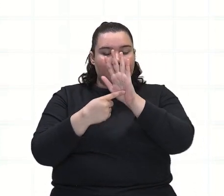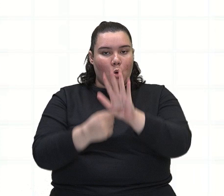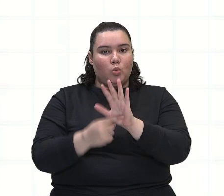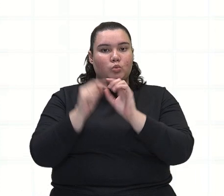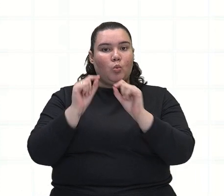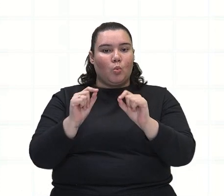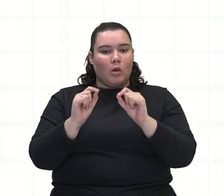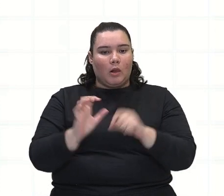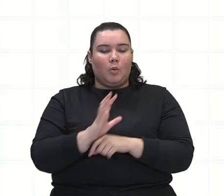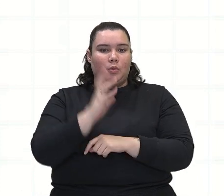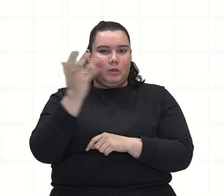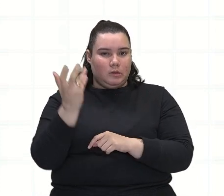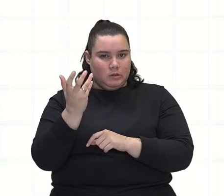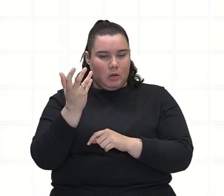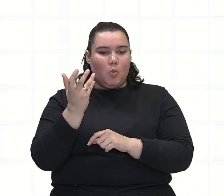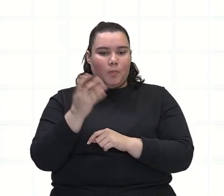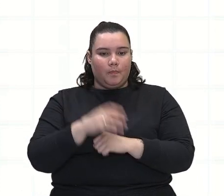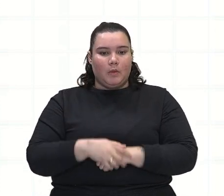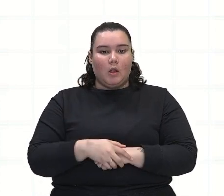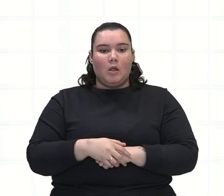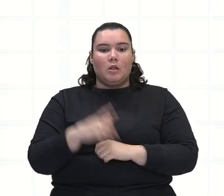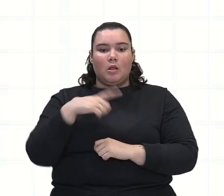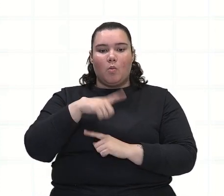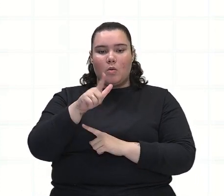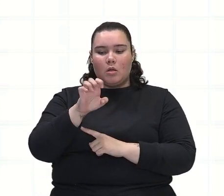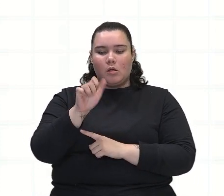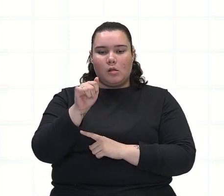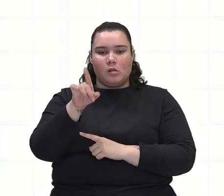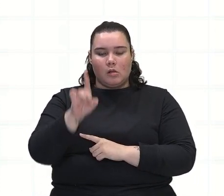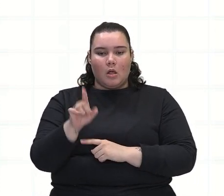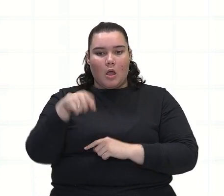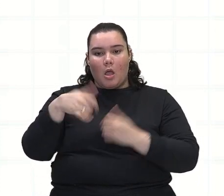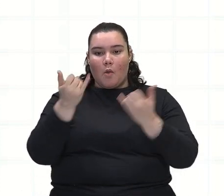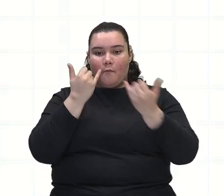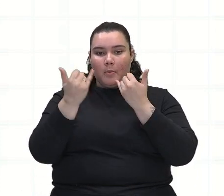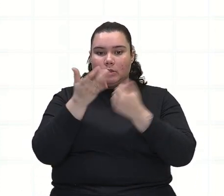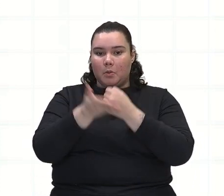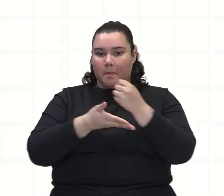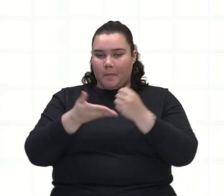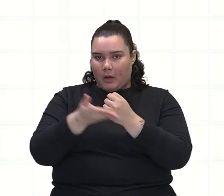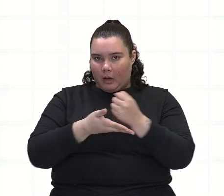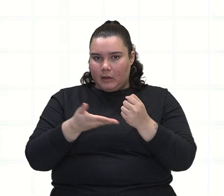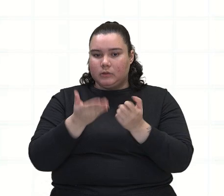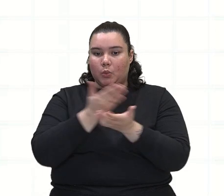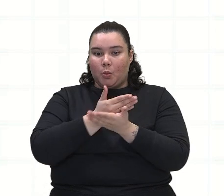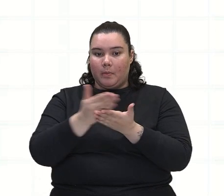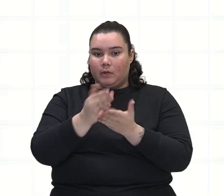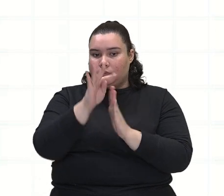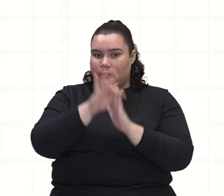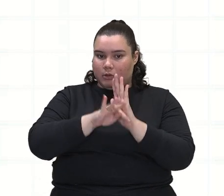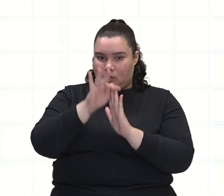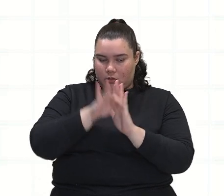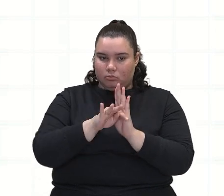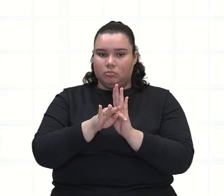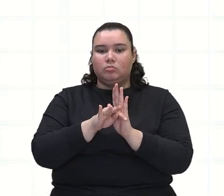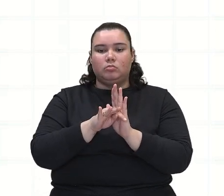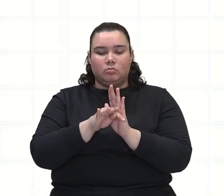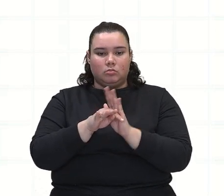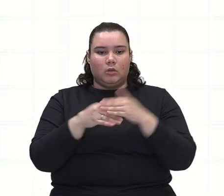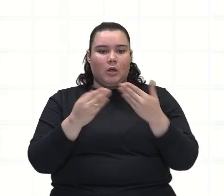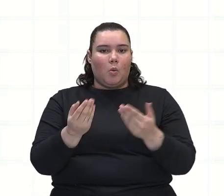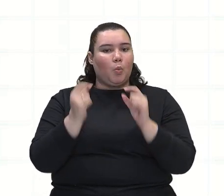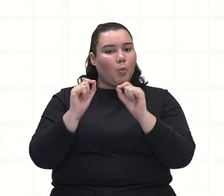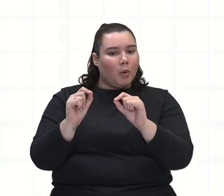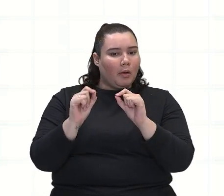será noticiado. E o lead, que são informações básicas no início do texto. E vai responder as